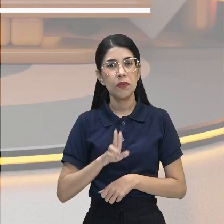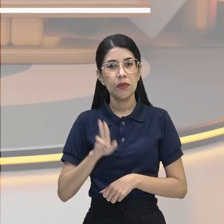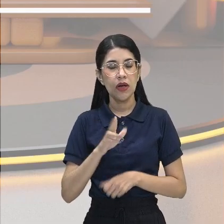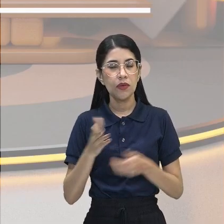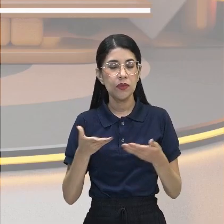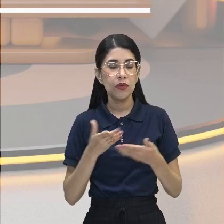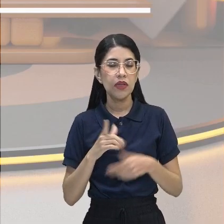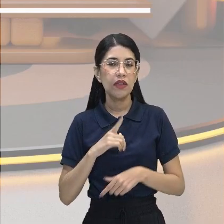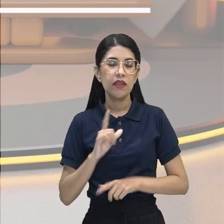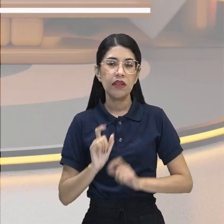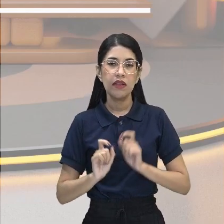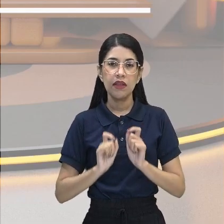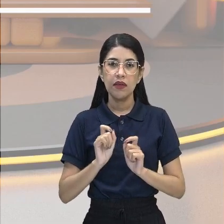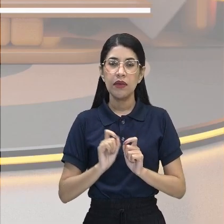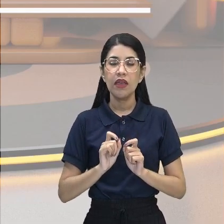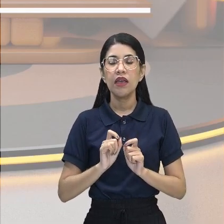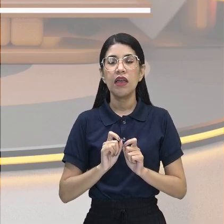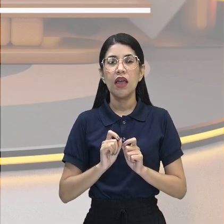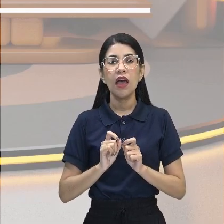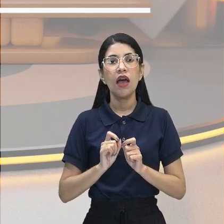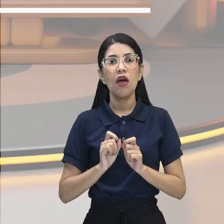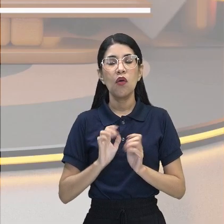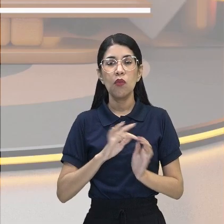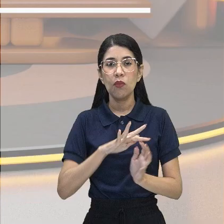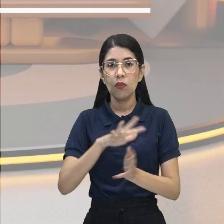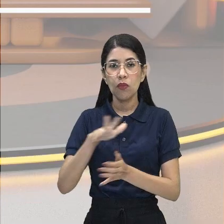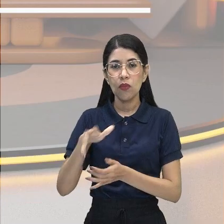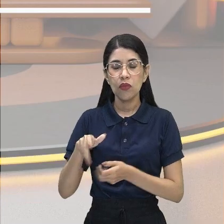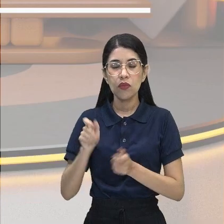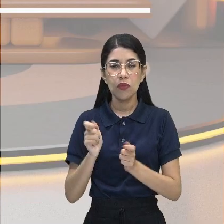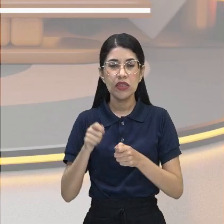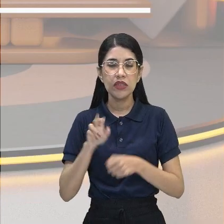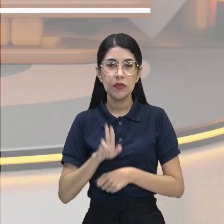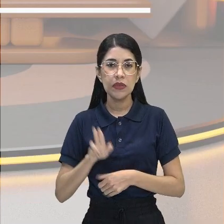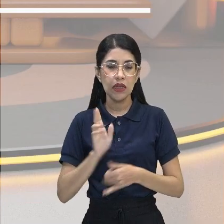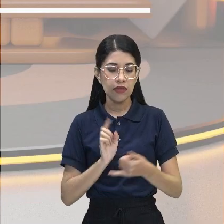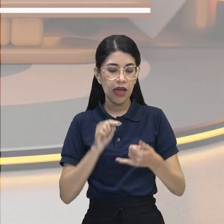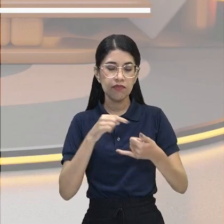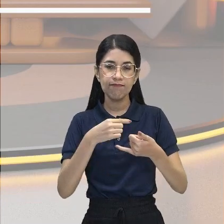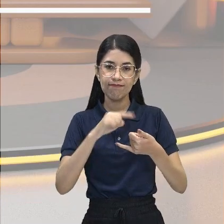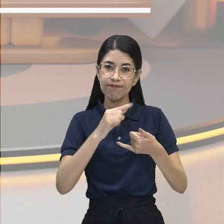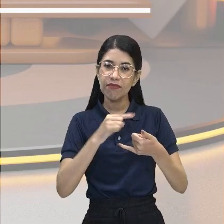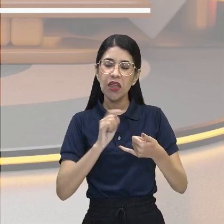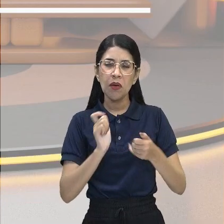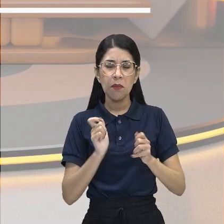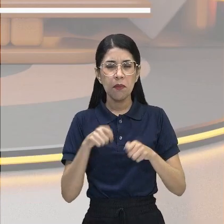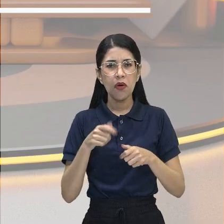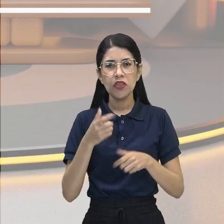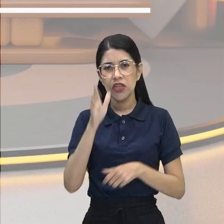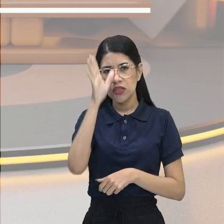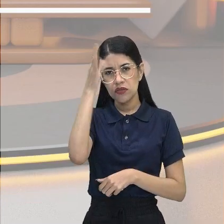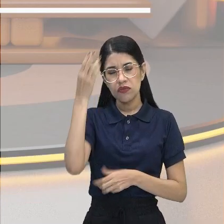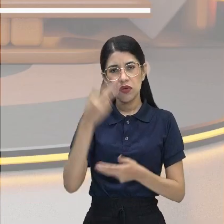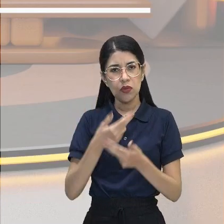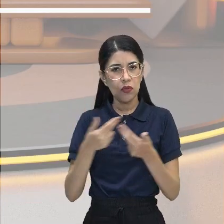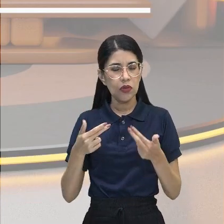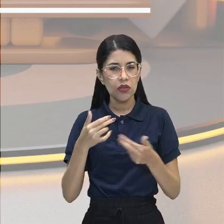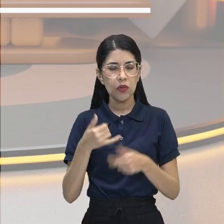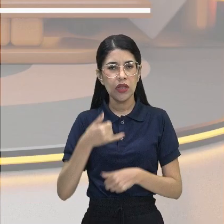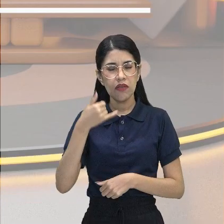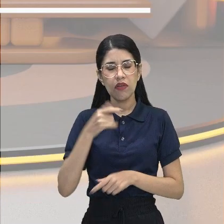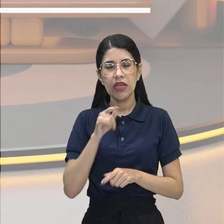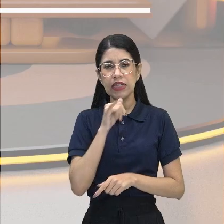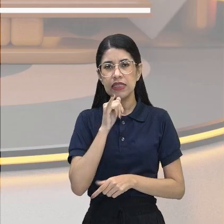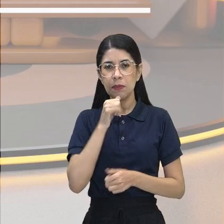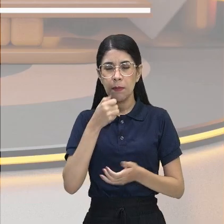nós temos ali o mundo na palma da nossa mão. A gente consegue resolver muita coisa pelo telefone. Você consegue pagar a conta,